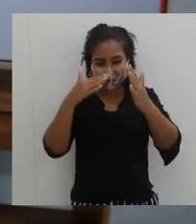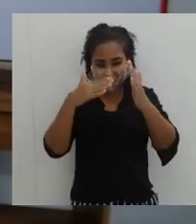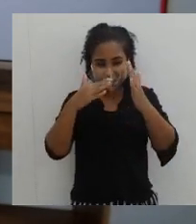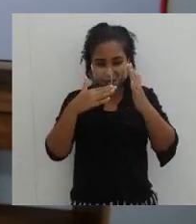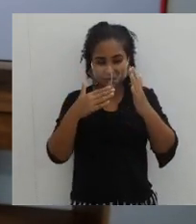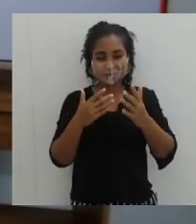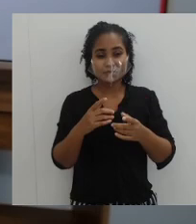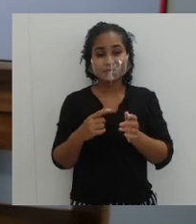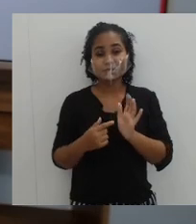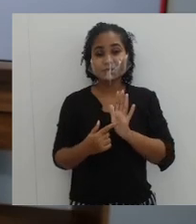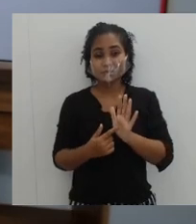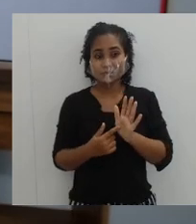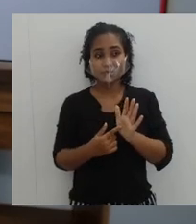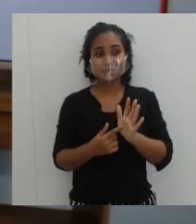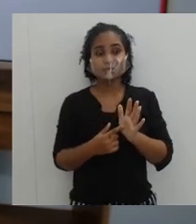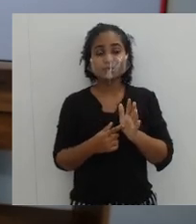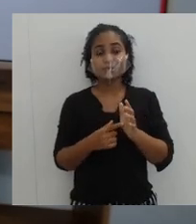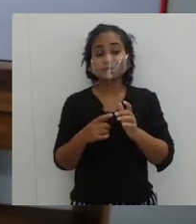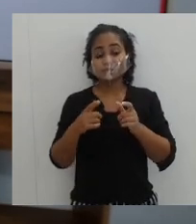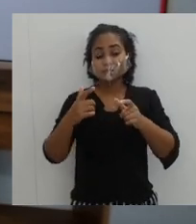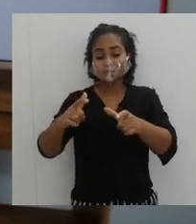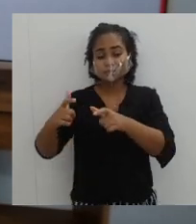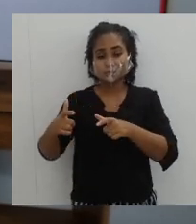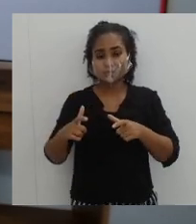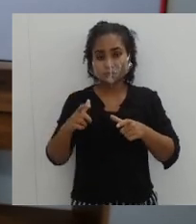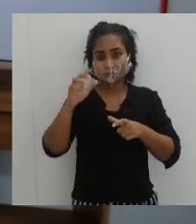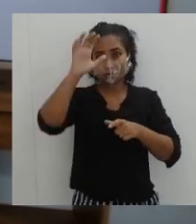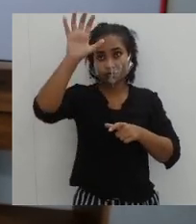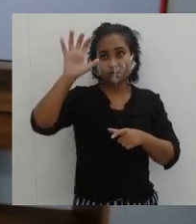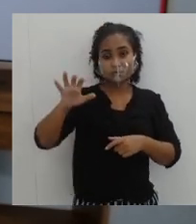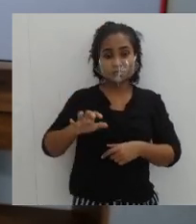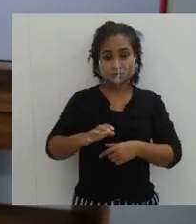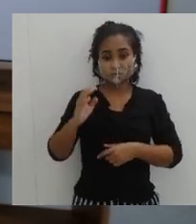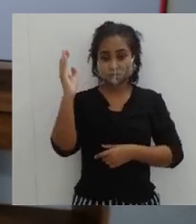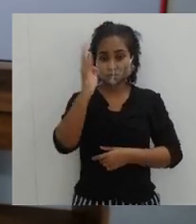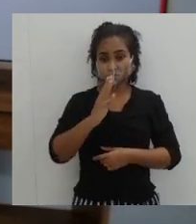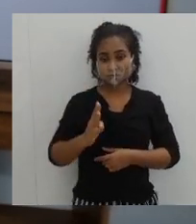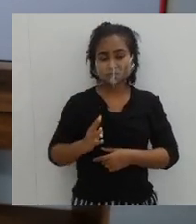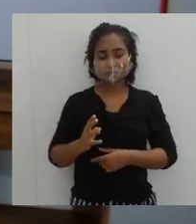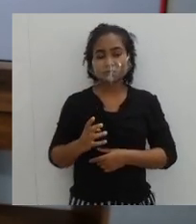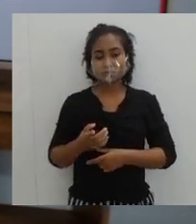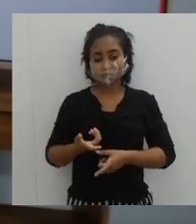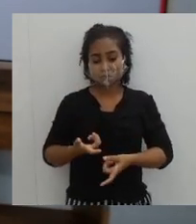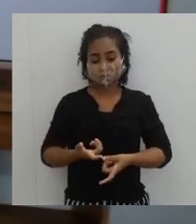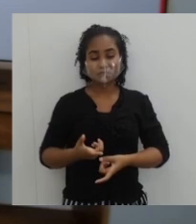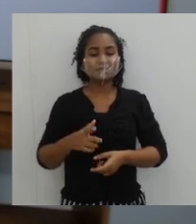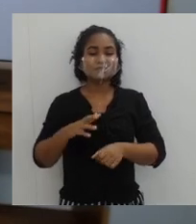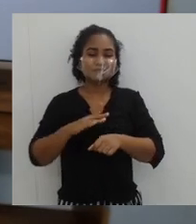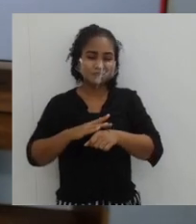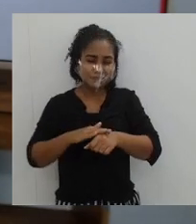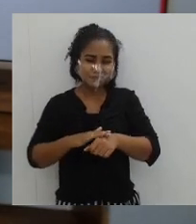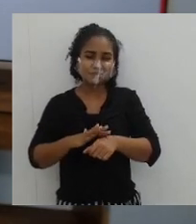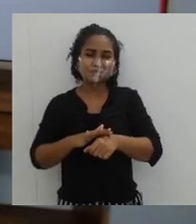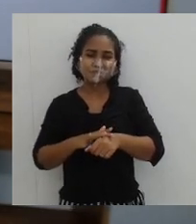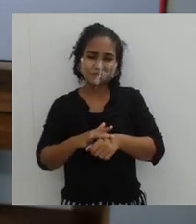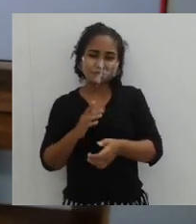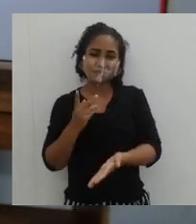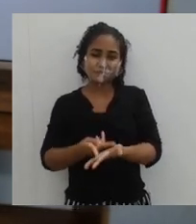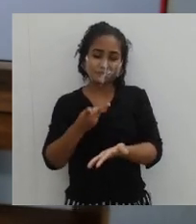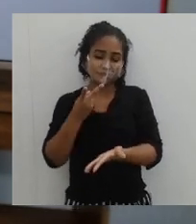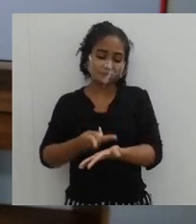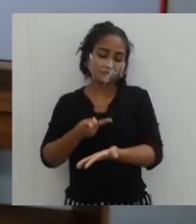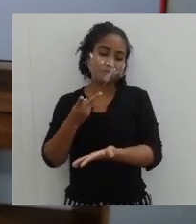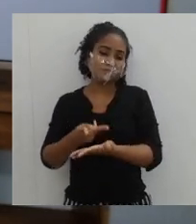pintadinha, são de regiões locais do Brasil que tem muitas parasitoses, né? Que tem muitas ocorrências